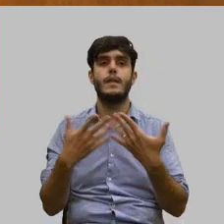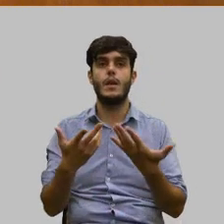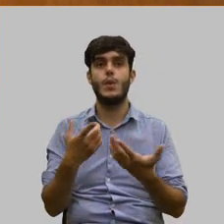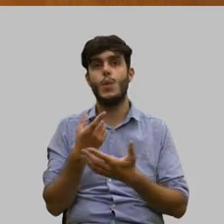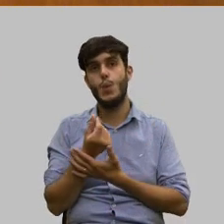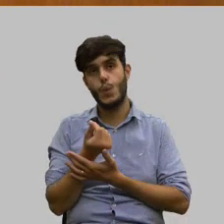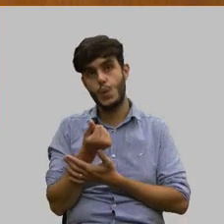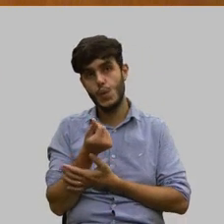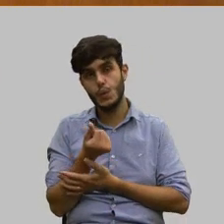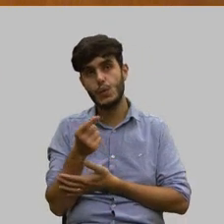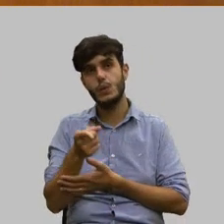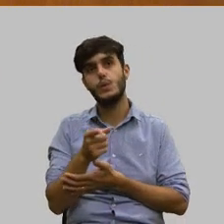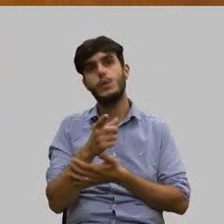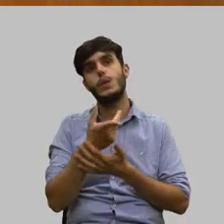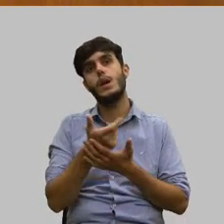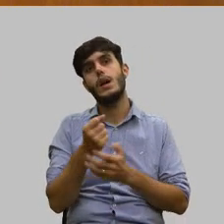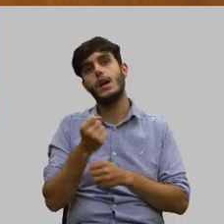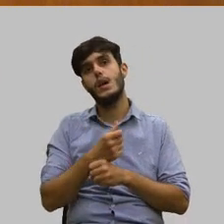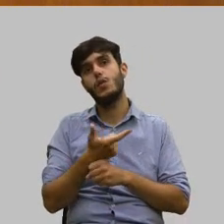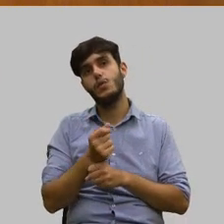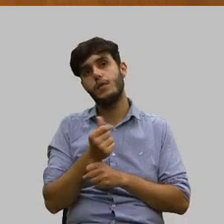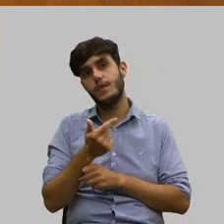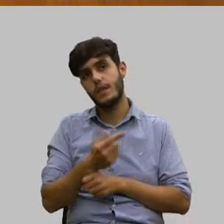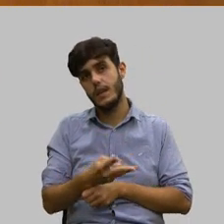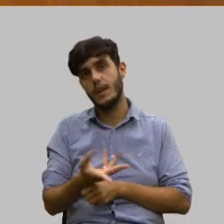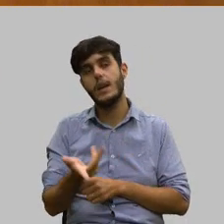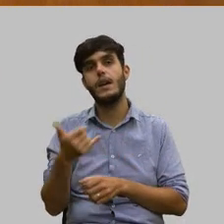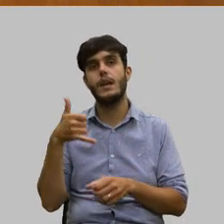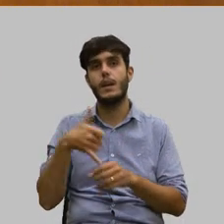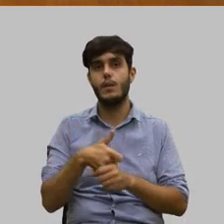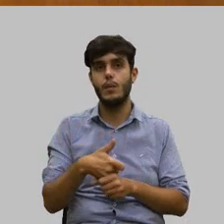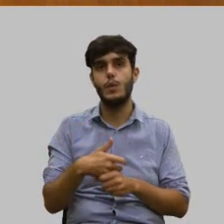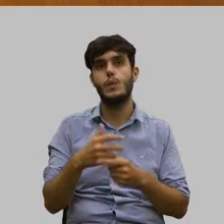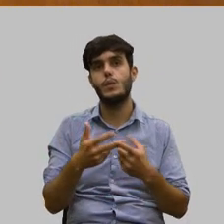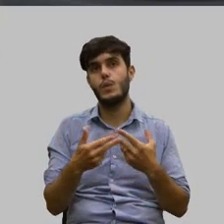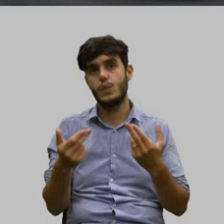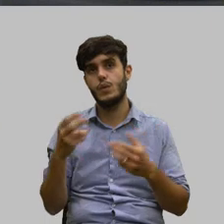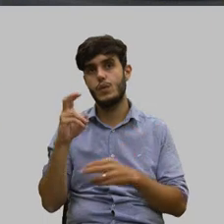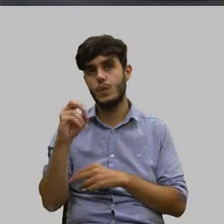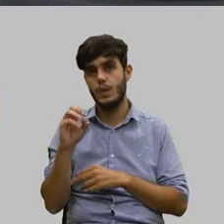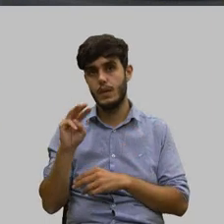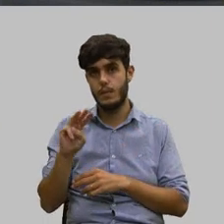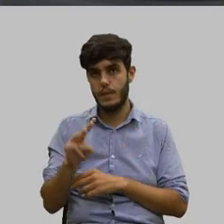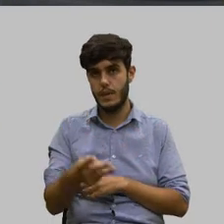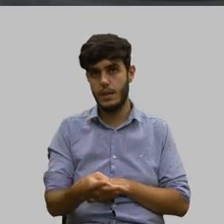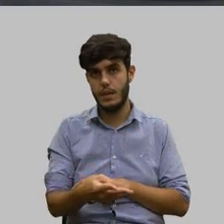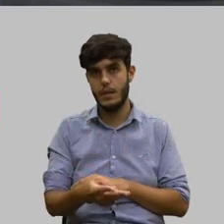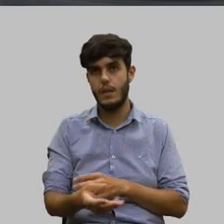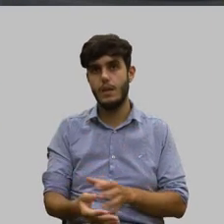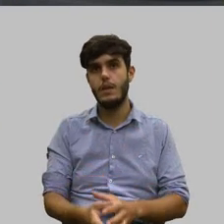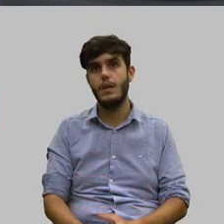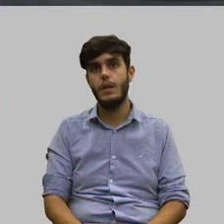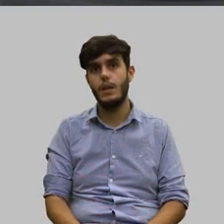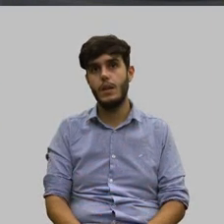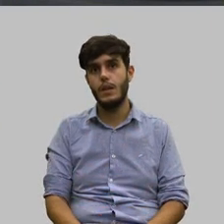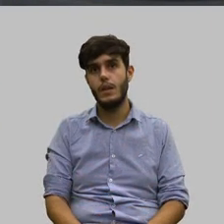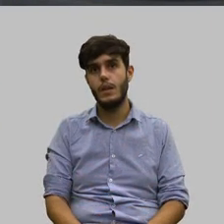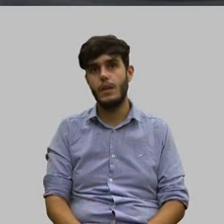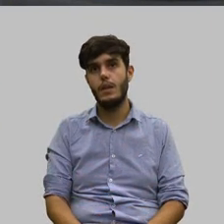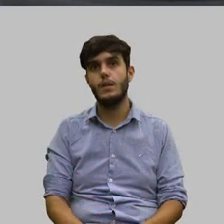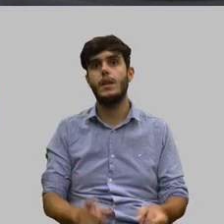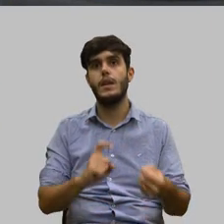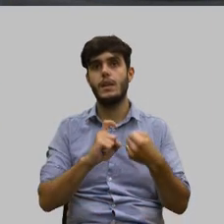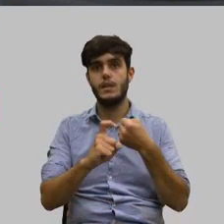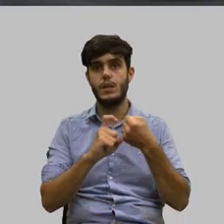2023 ou seja para combustível diárias etc 50 milhões custeio do executivo não é isso